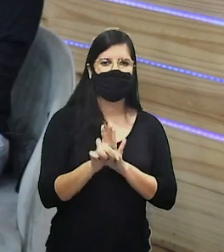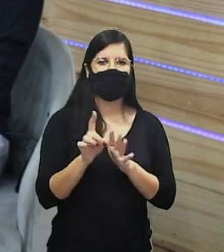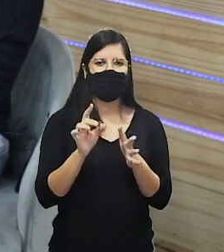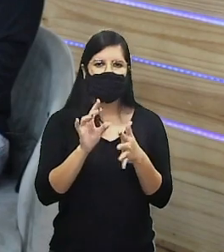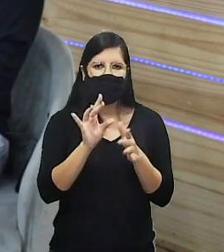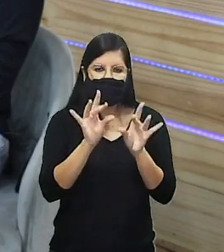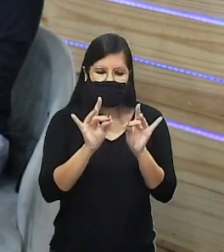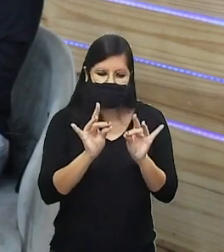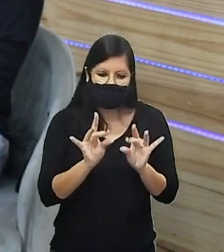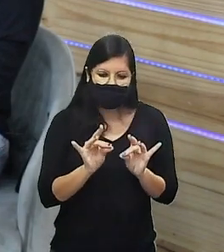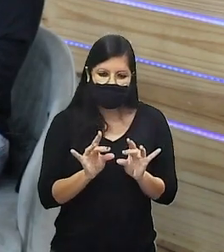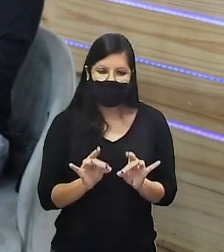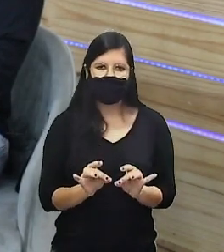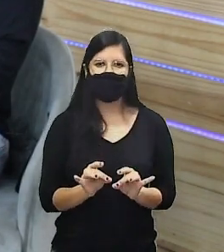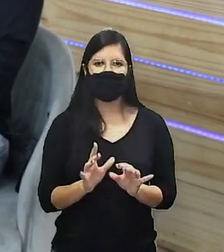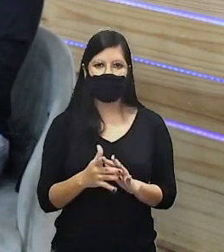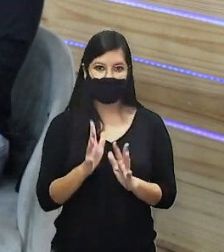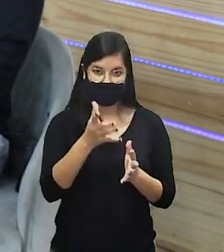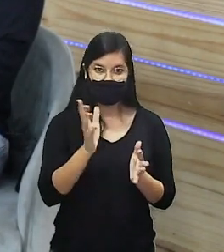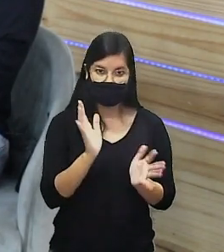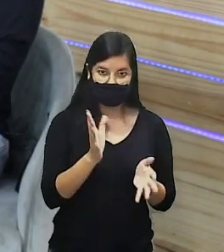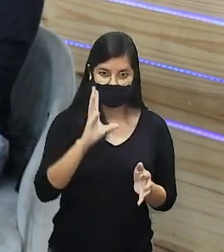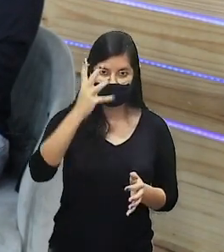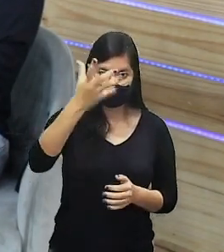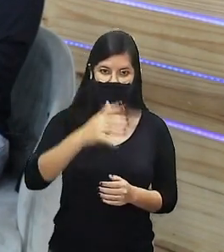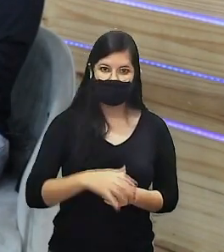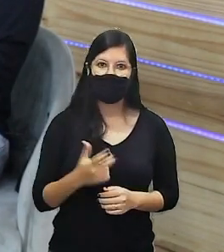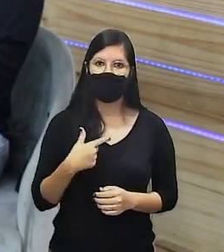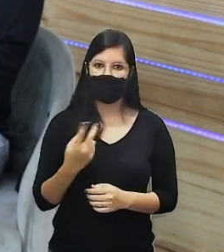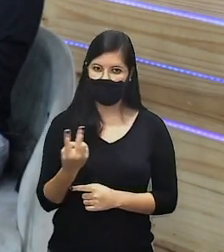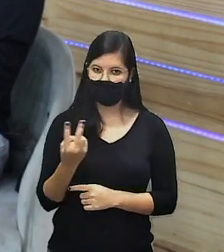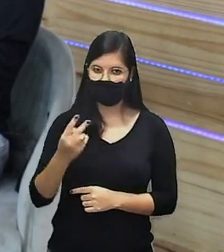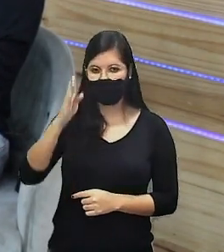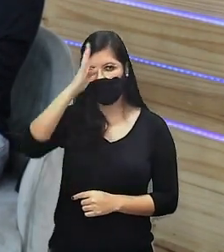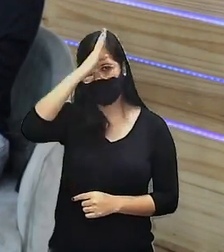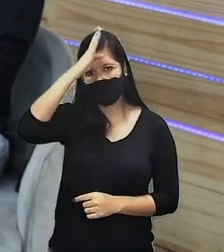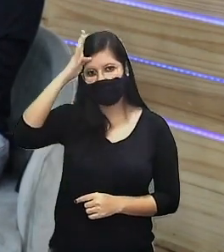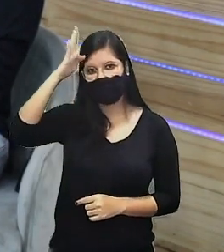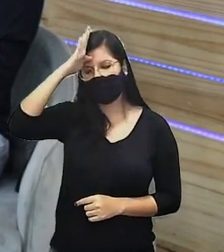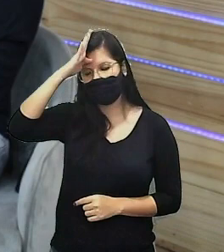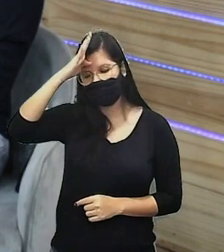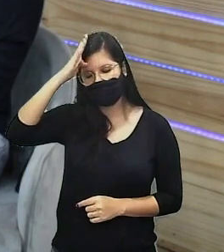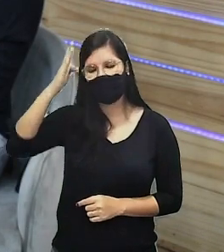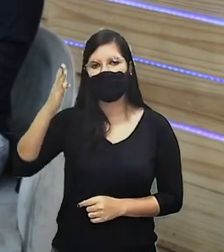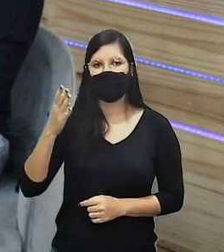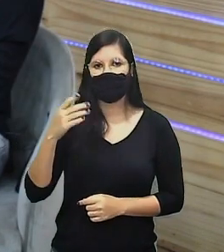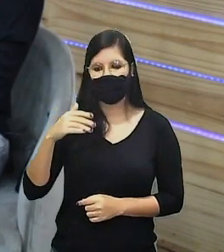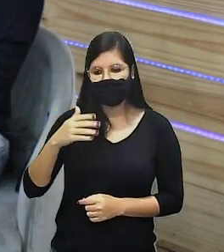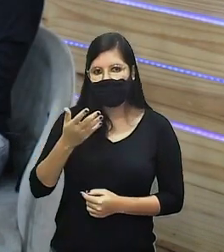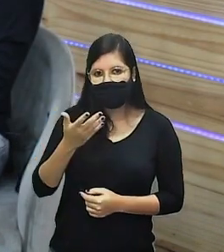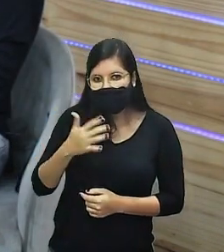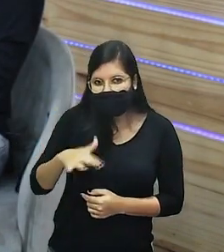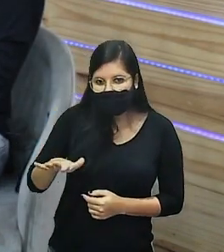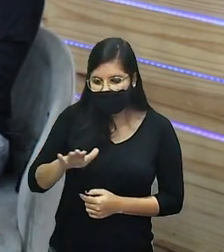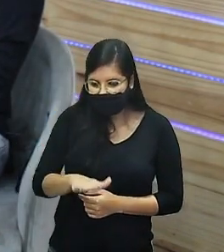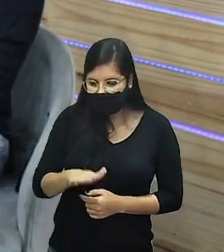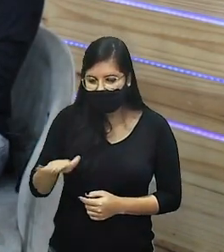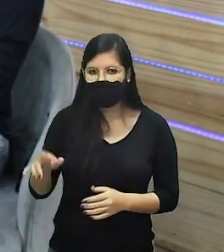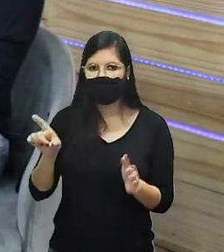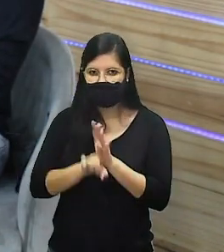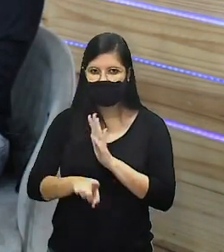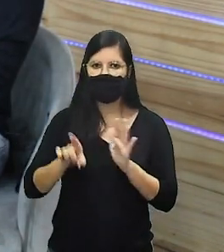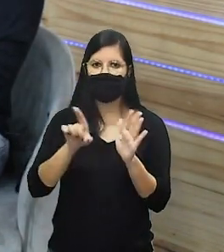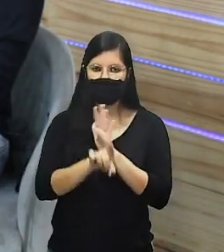detalhe. Eu não sei se já aconteceu contigo, Sônia, mas eu tenho 2 sobrinhos. Olha, eu tenho o mais novo, meu Deus do céu. Ele fazia